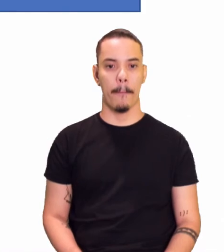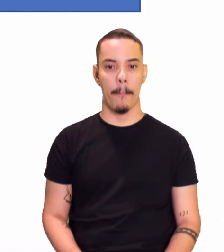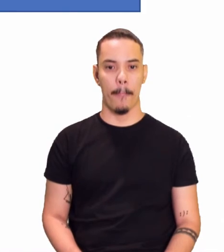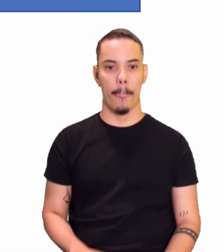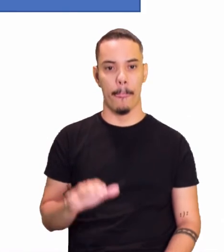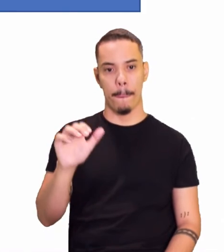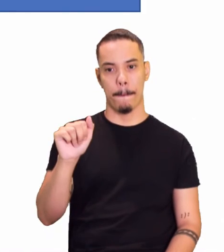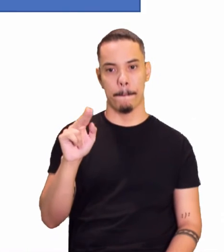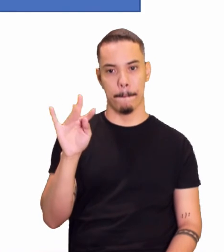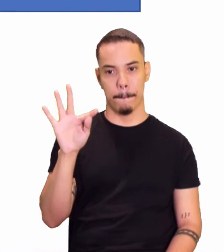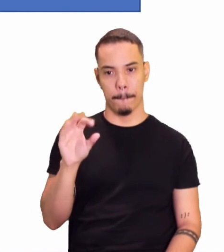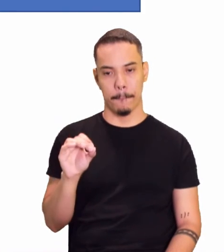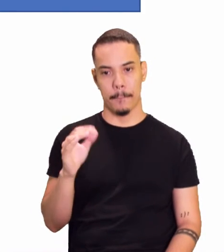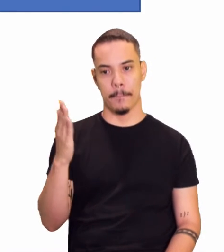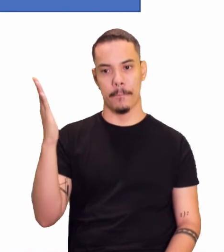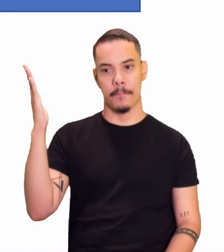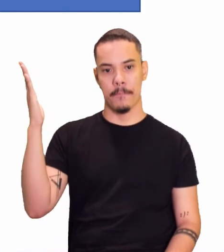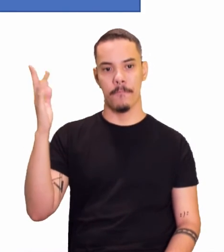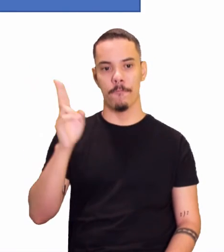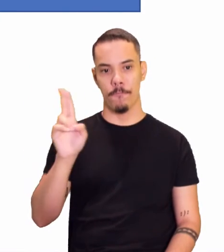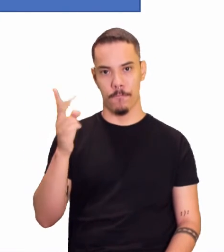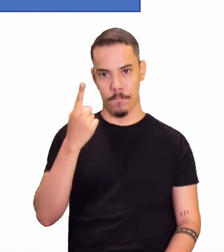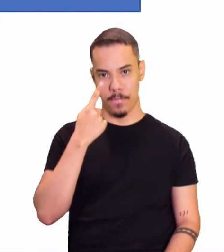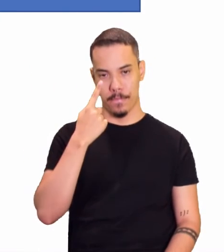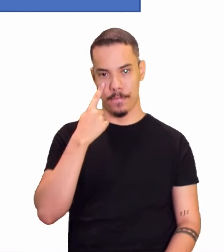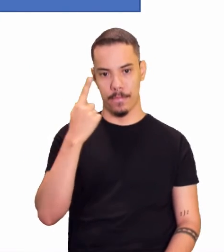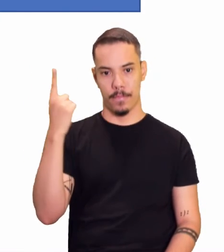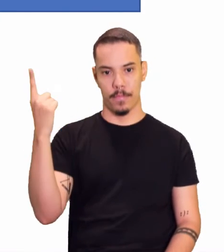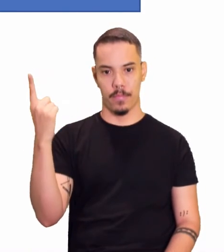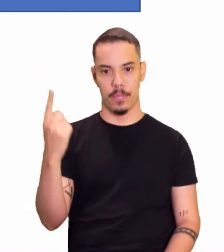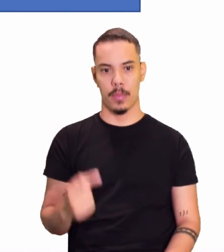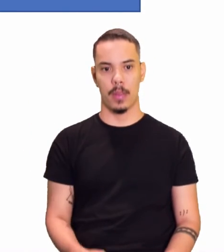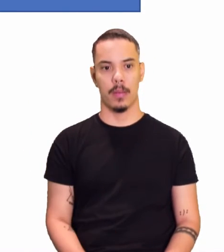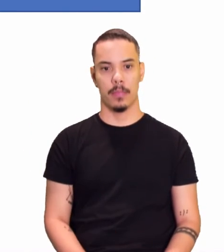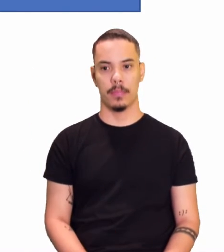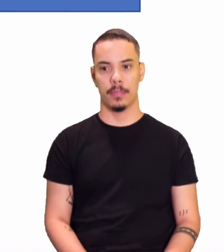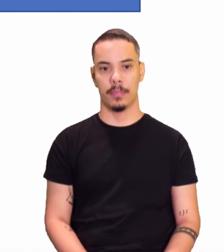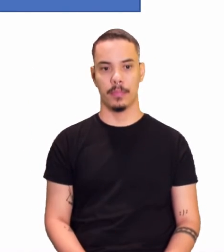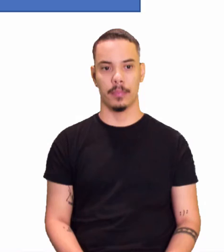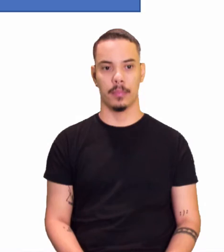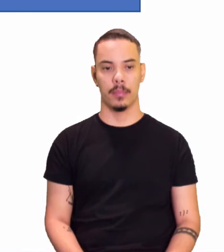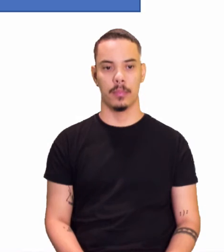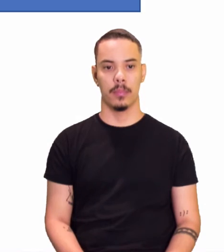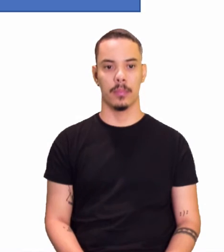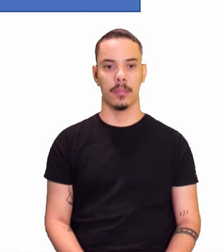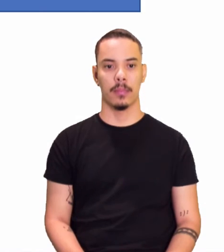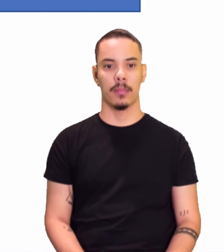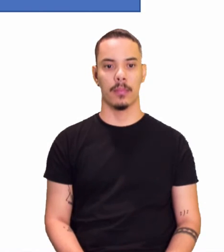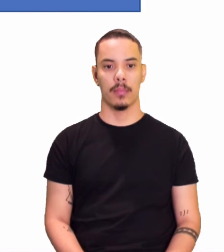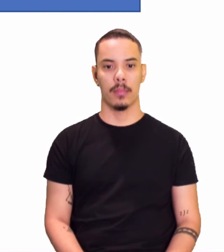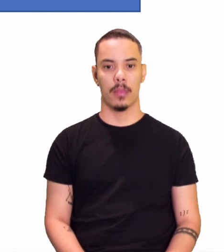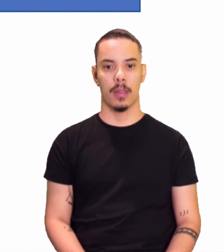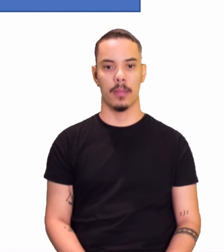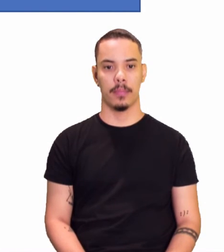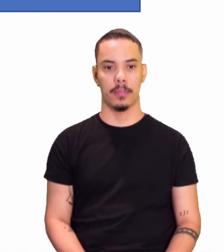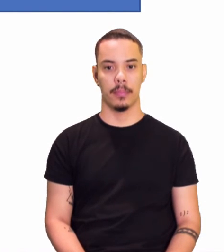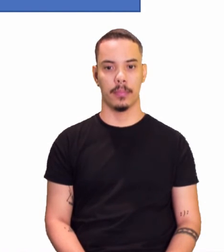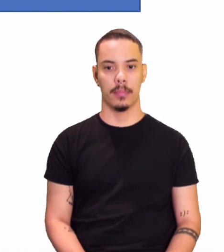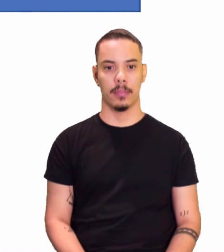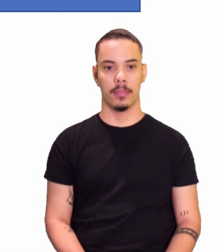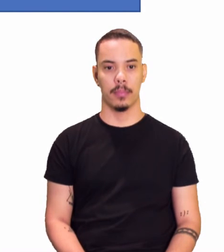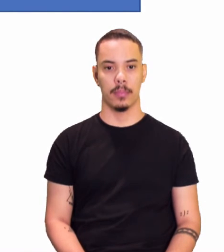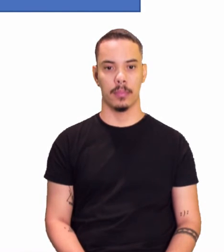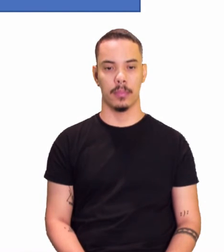da Barca do Inferno, Alto da Lusitana, Alto da Visitação. Beleza.